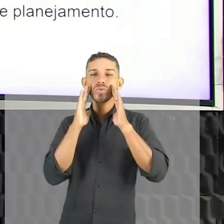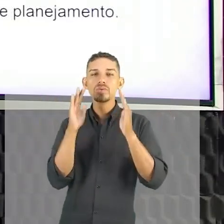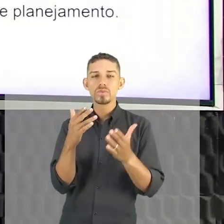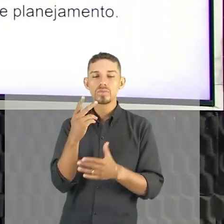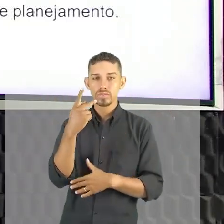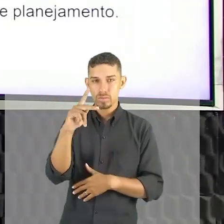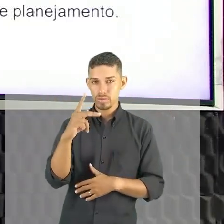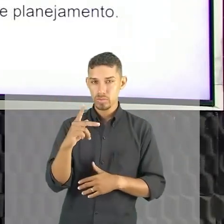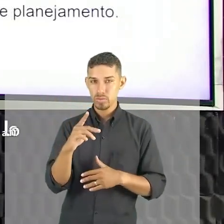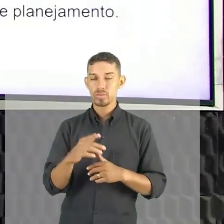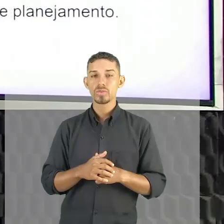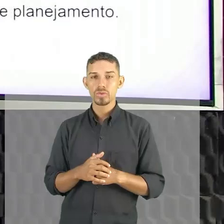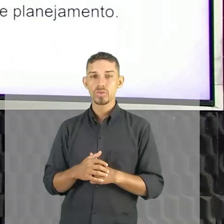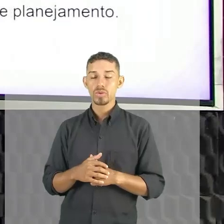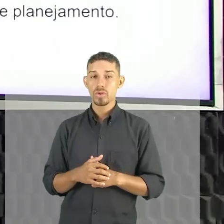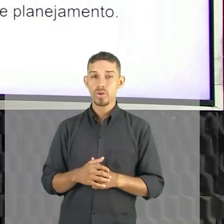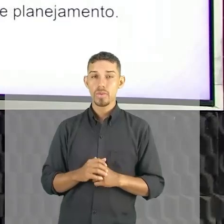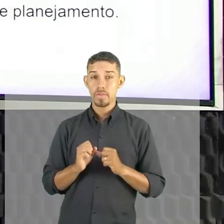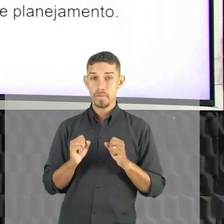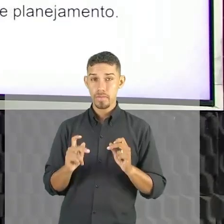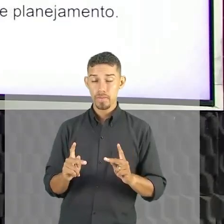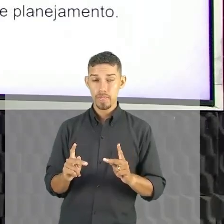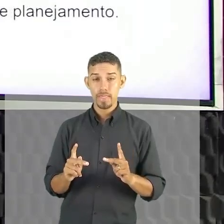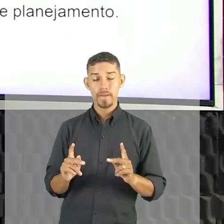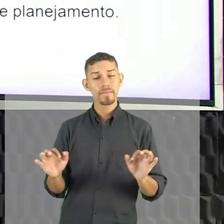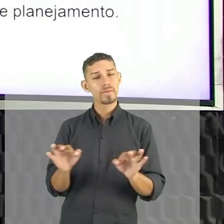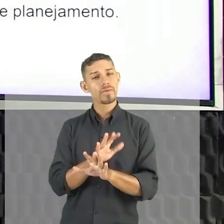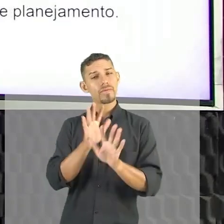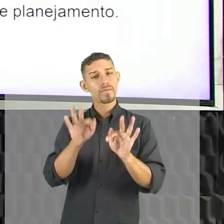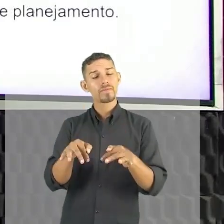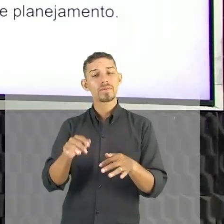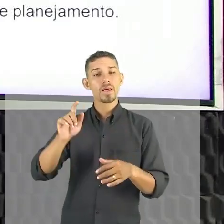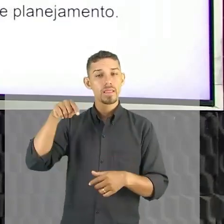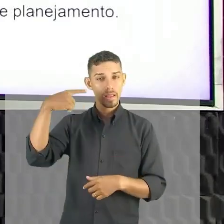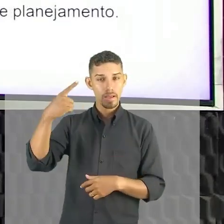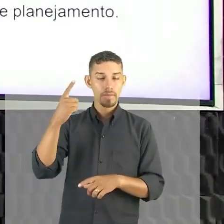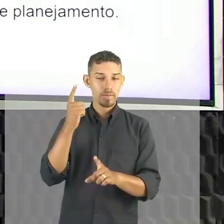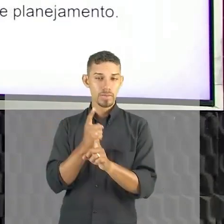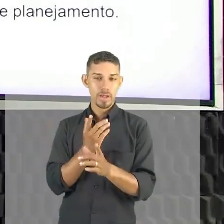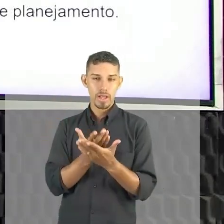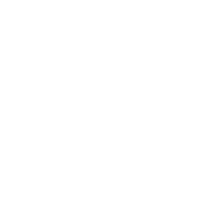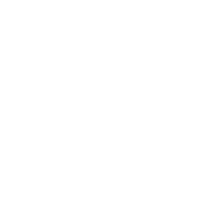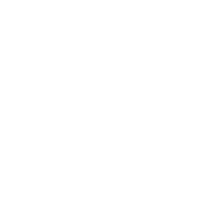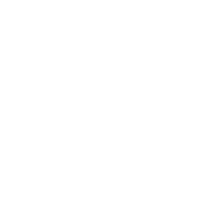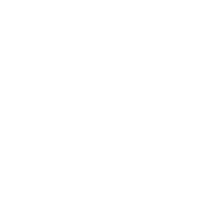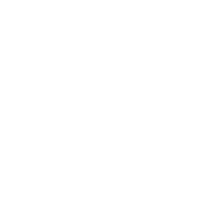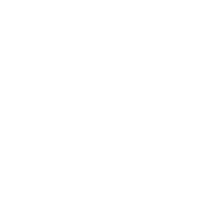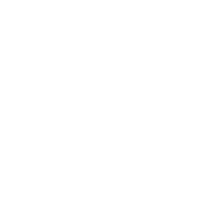focados no seu objetivo, ok? Então, ficamos por aqui e até a próxima aula.